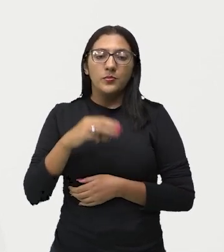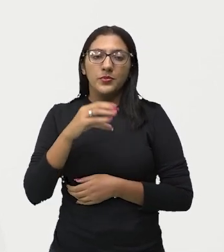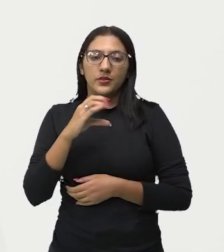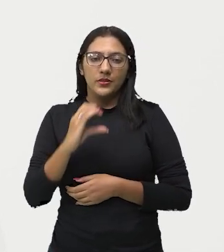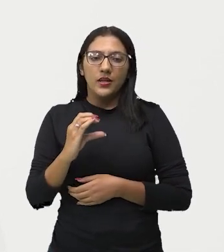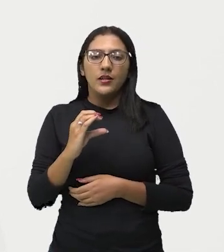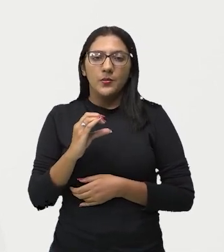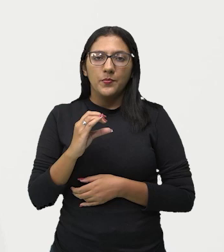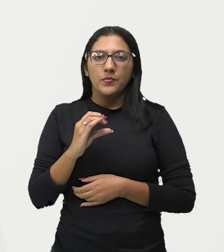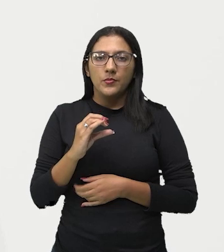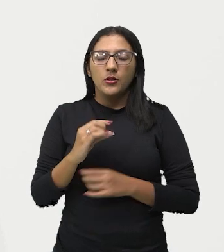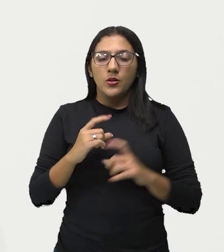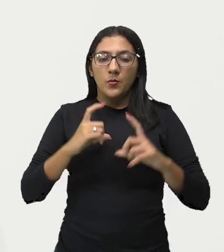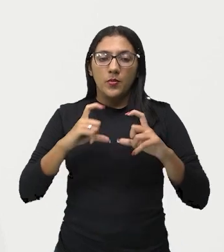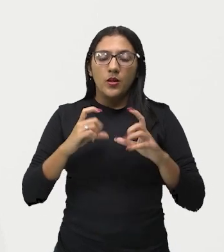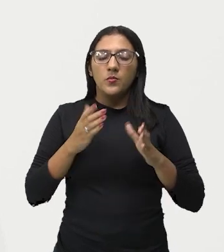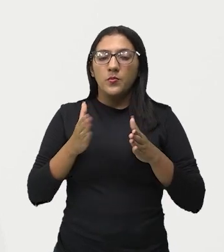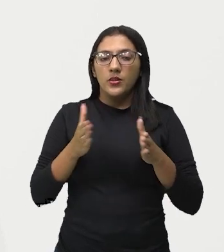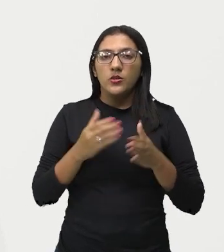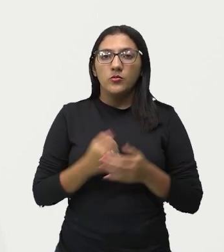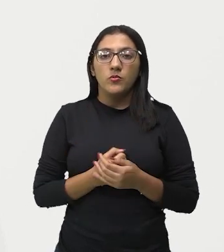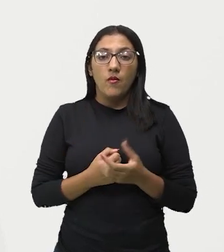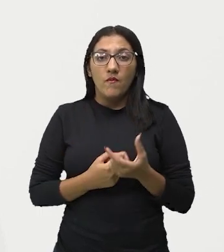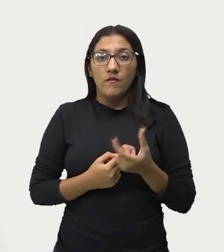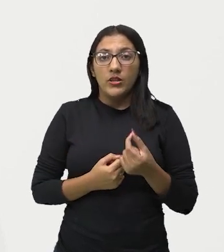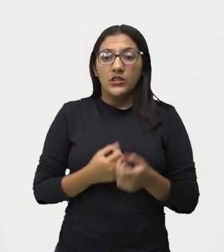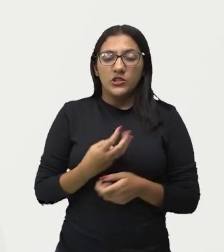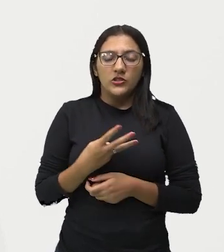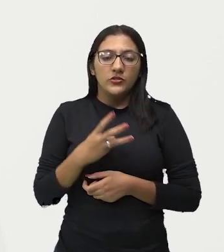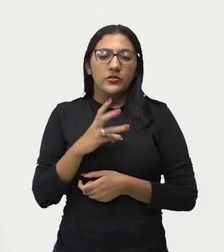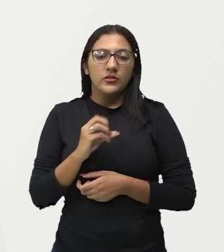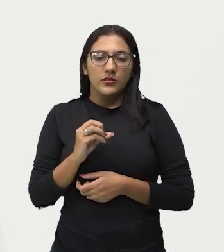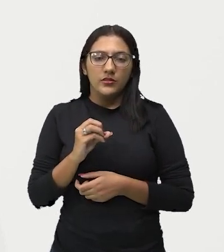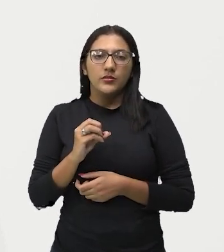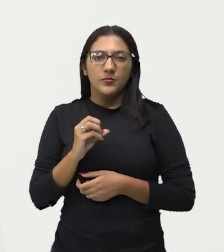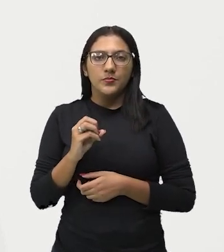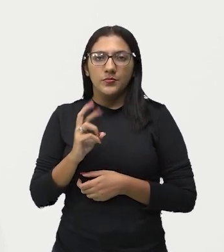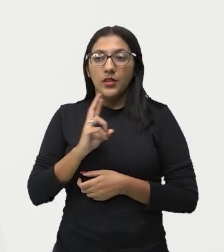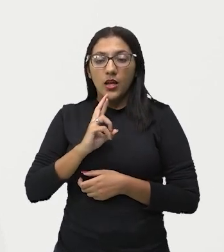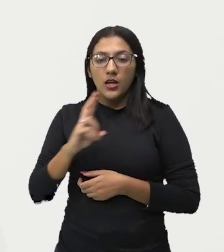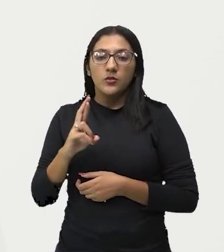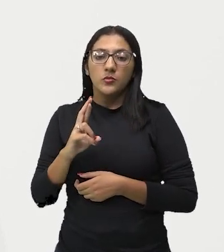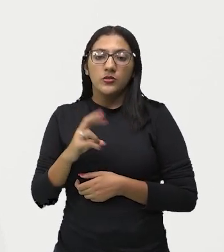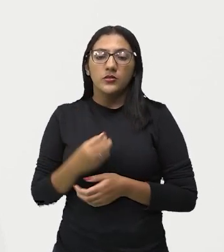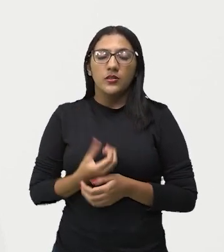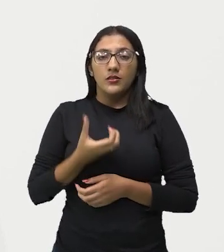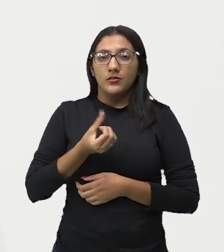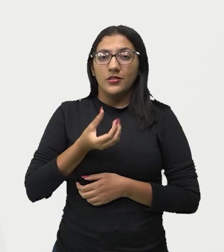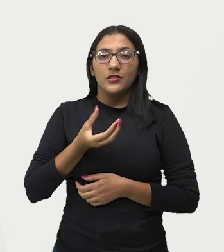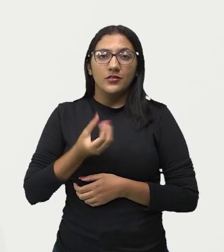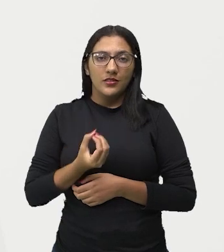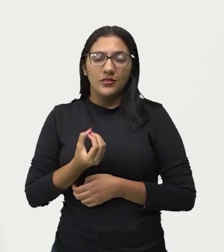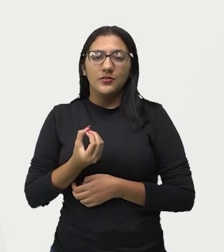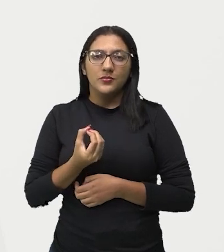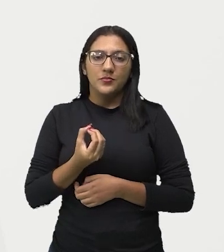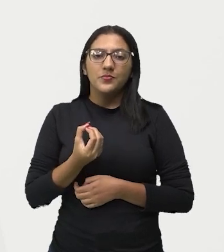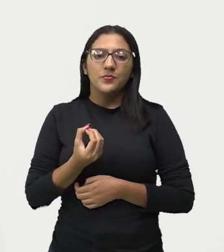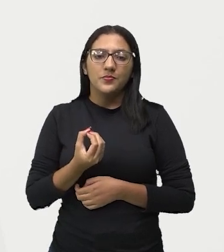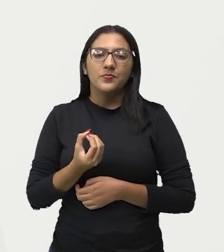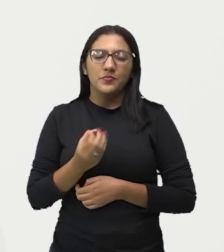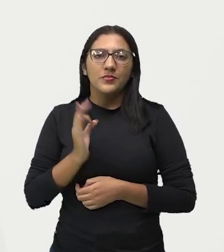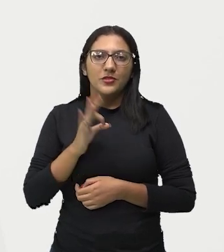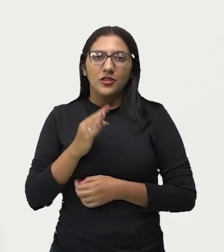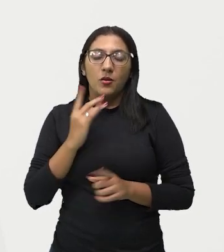MMC entre os números 20 e 30 é igual a